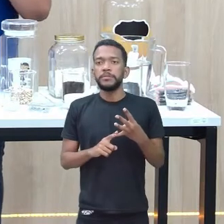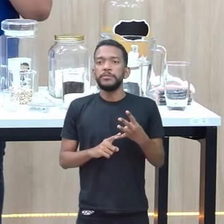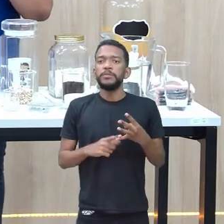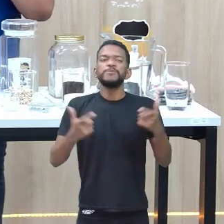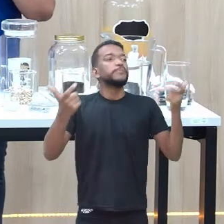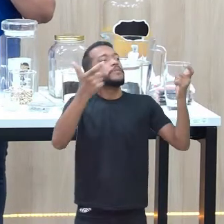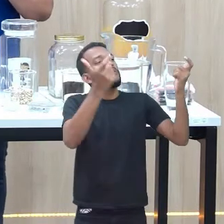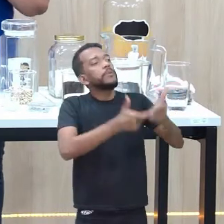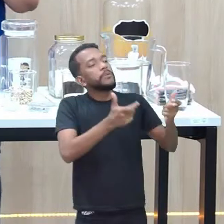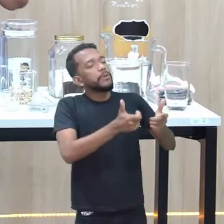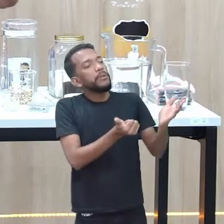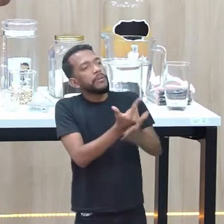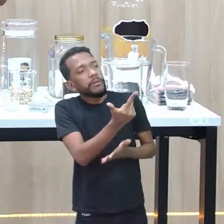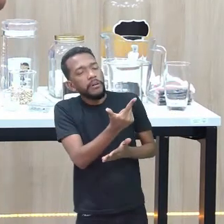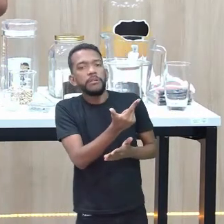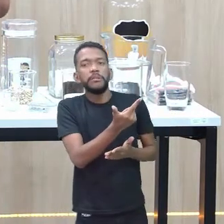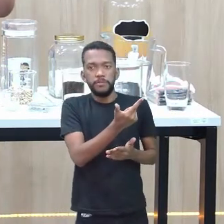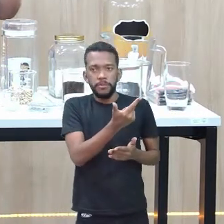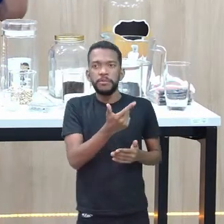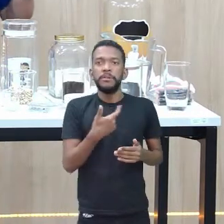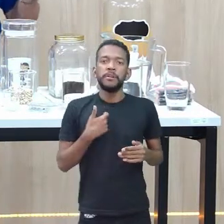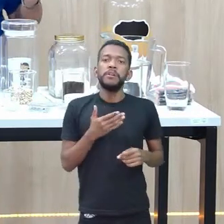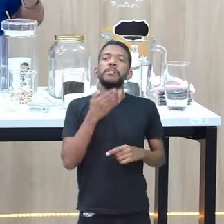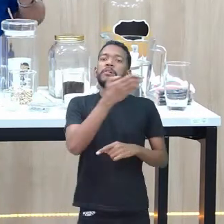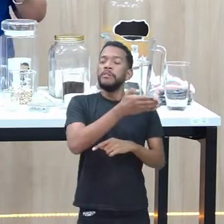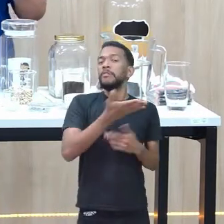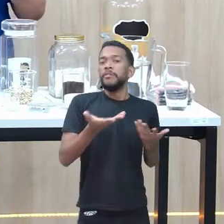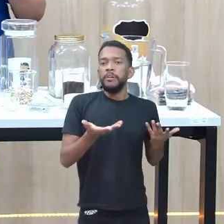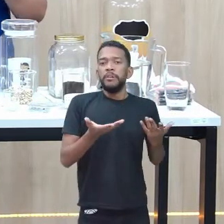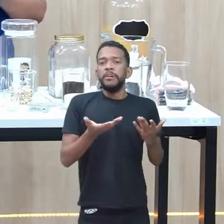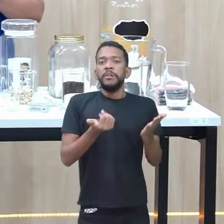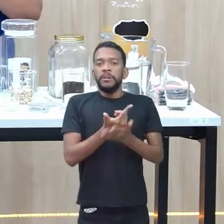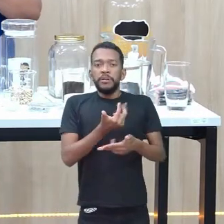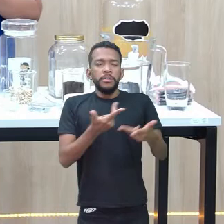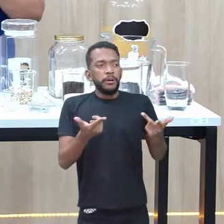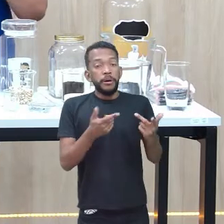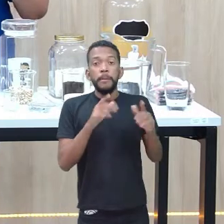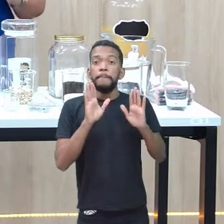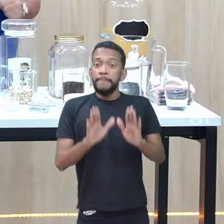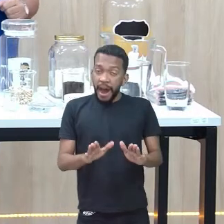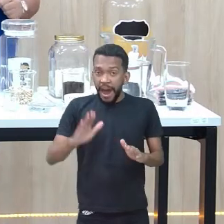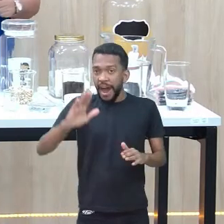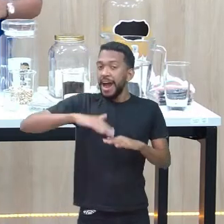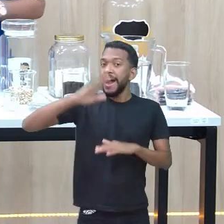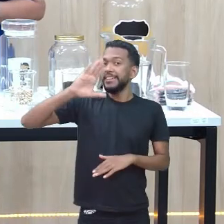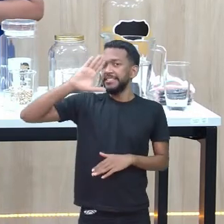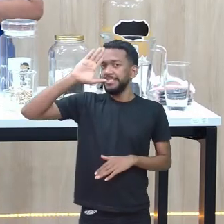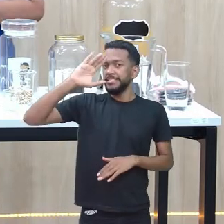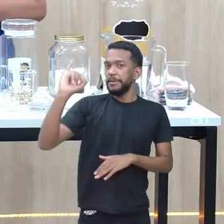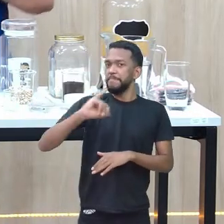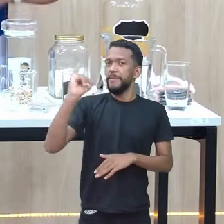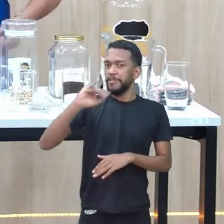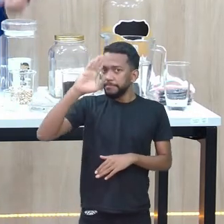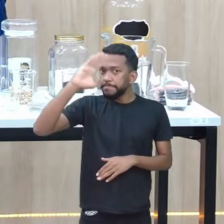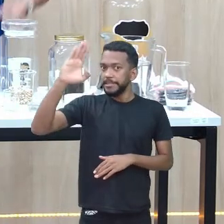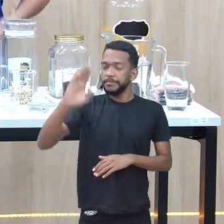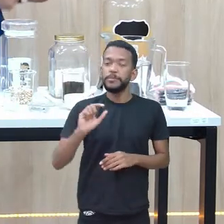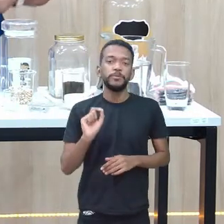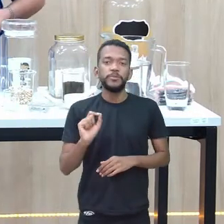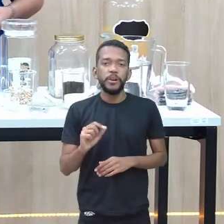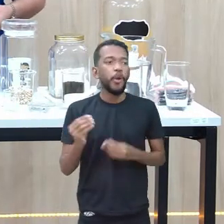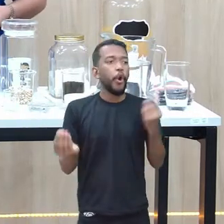Onde irei comprar? Se eu vou para o supermercado, se eu vou para a feira. Mas aí vem o mais importante. Como eu